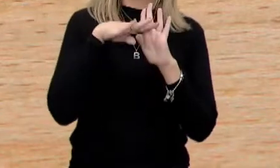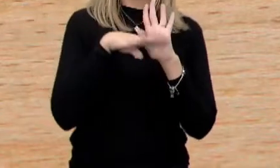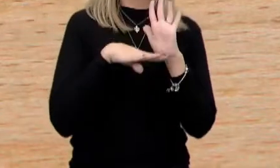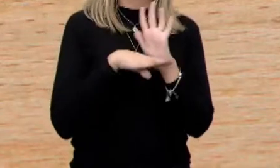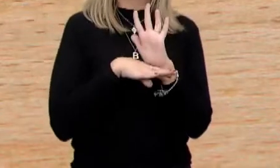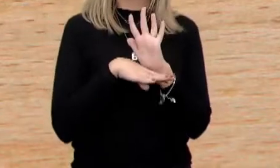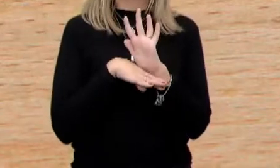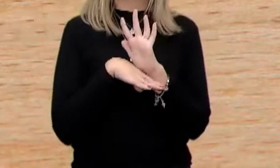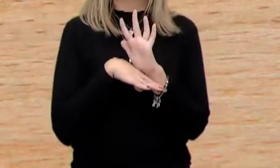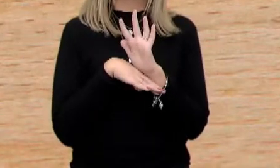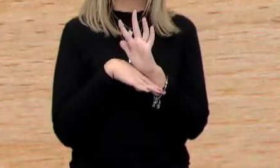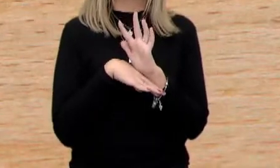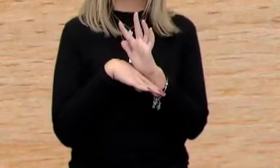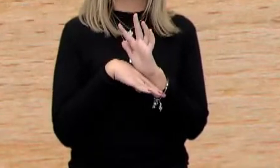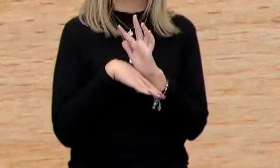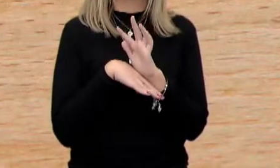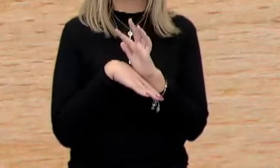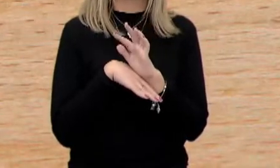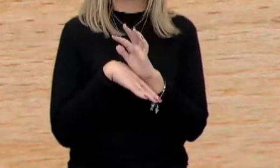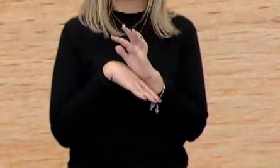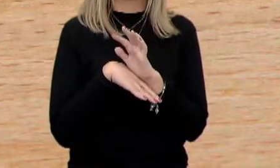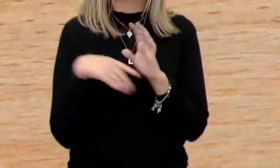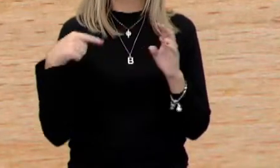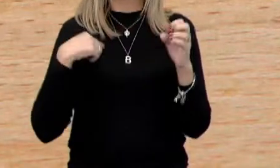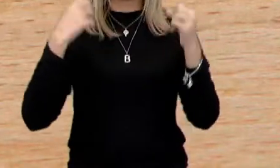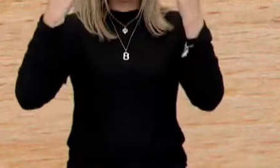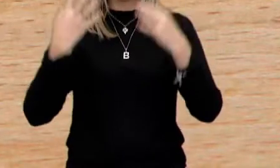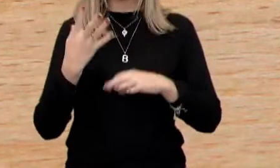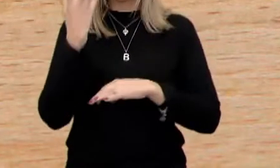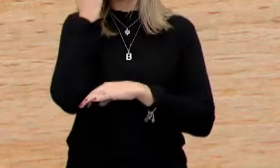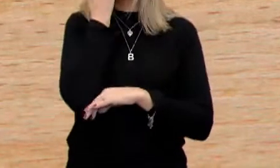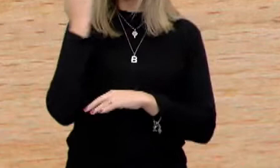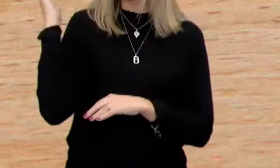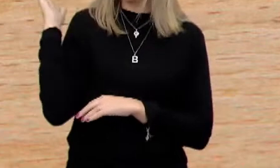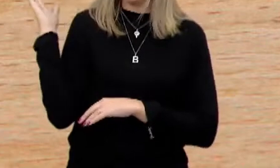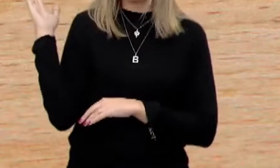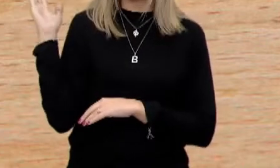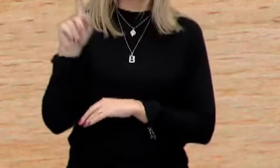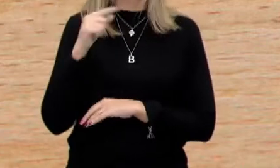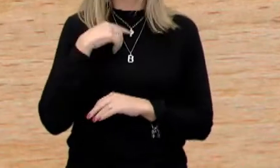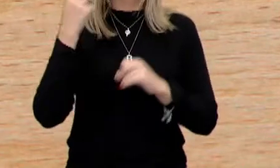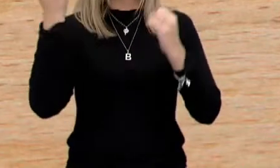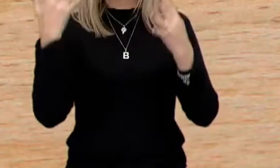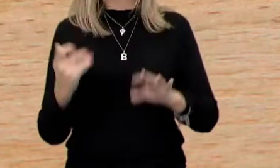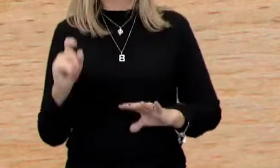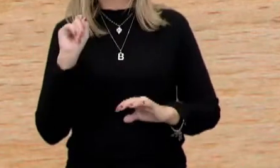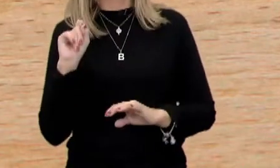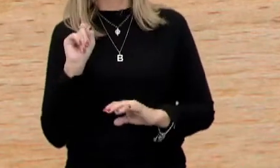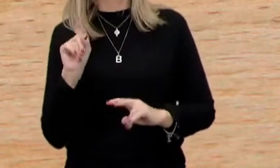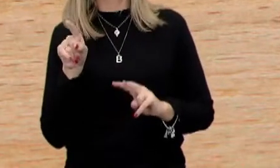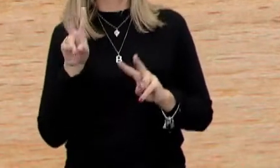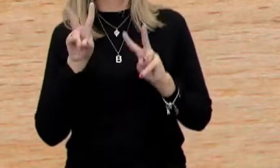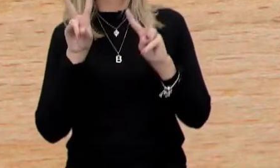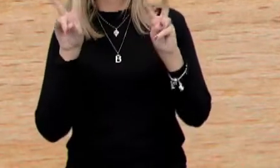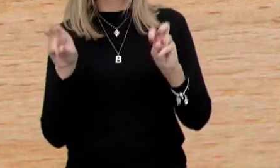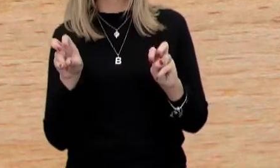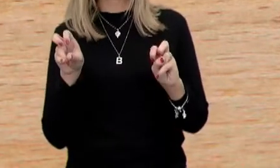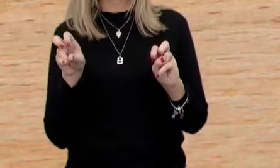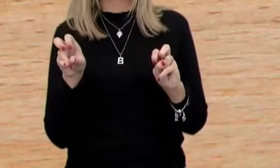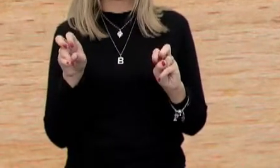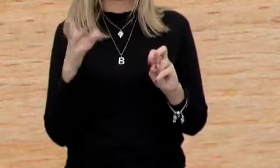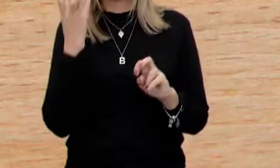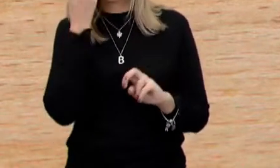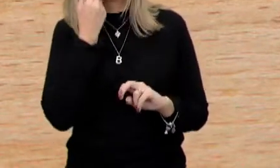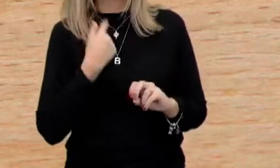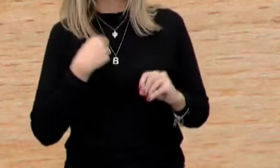tenho essa folha que explica. Aí eu explico o de adoção. Então eu explico o que é a questão da adoção também.